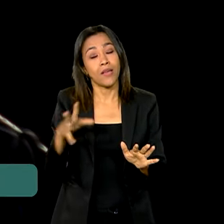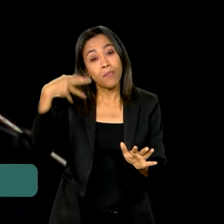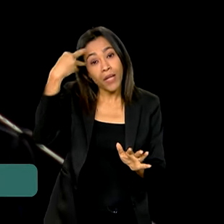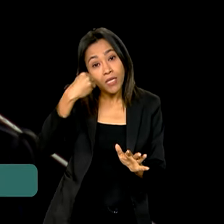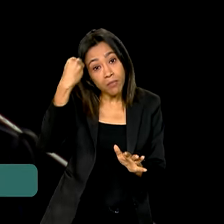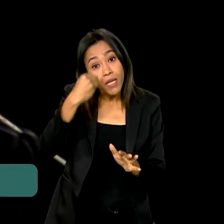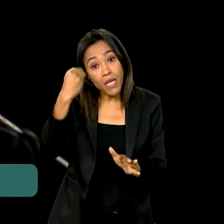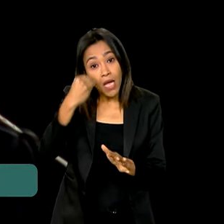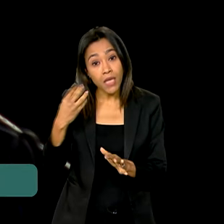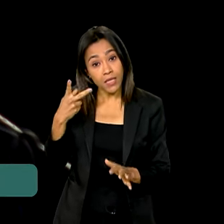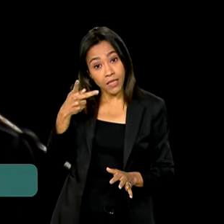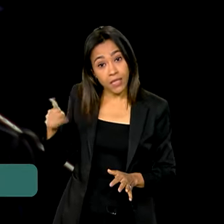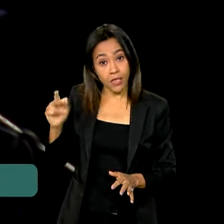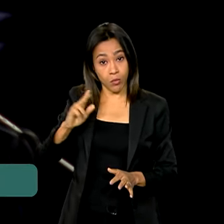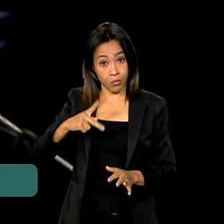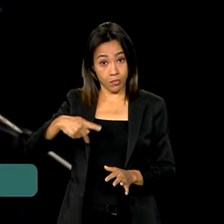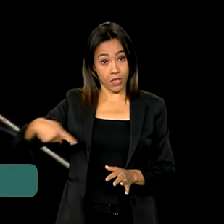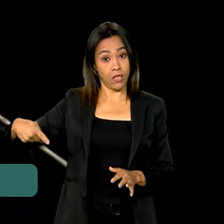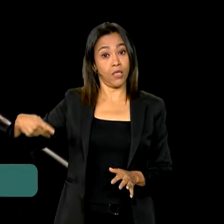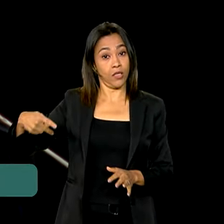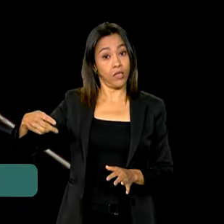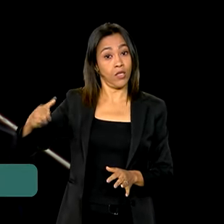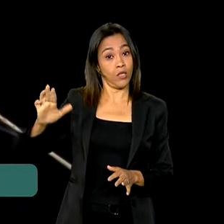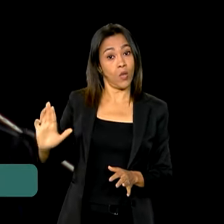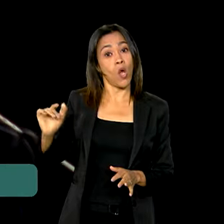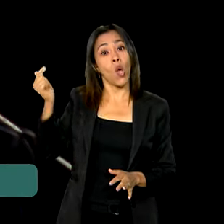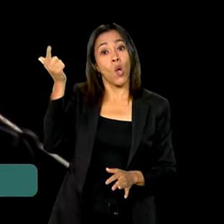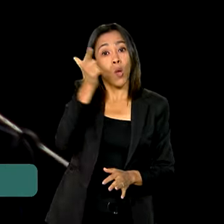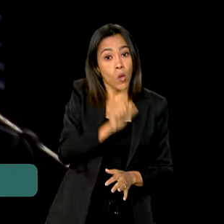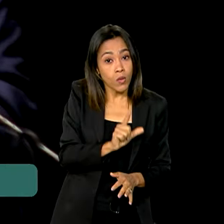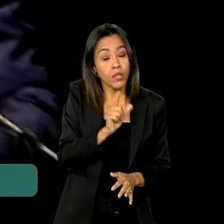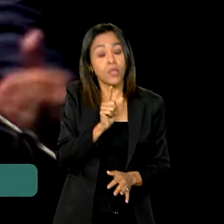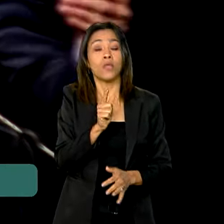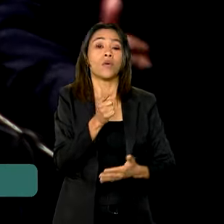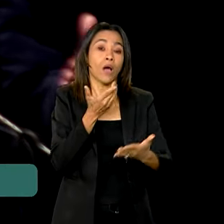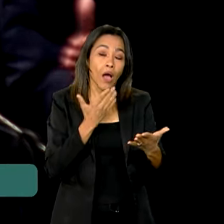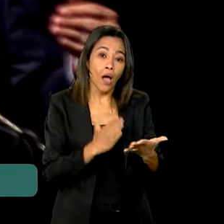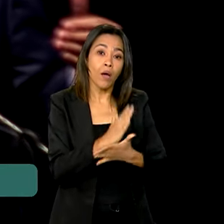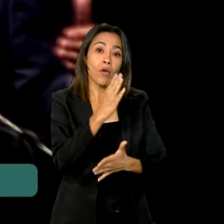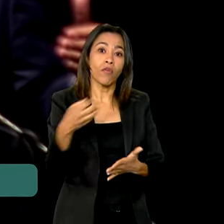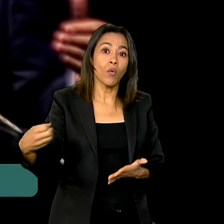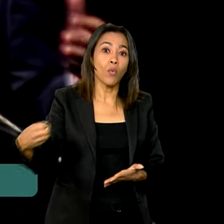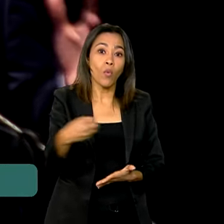experiência do presidente, ele conseguiu aprovar